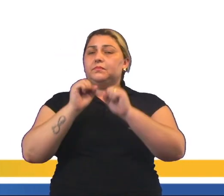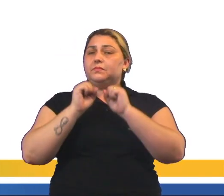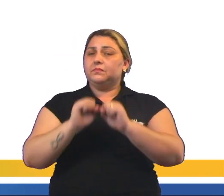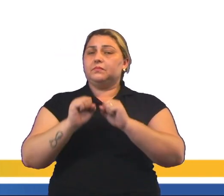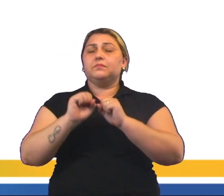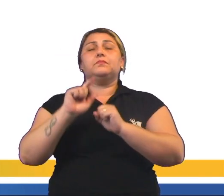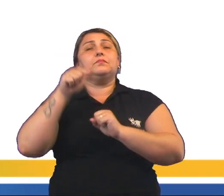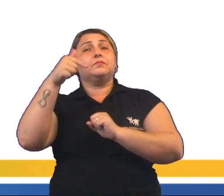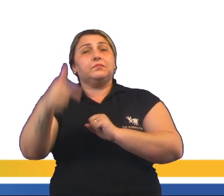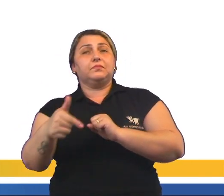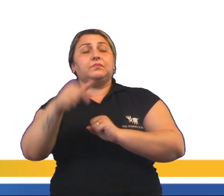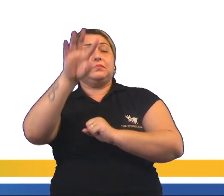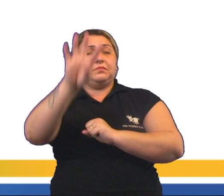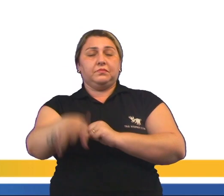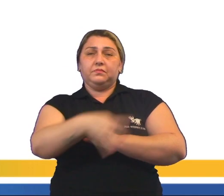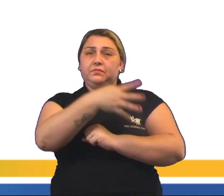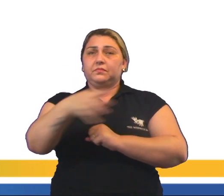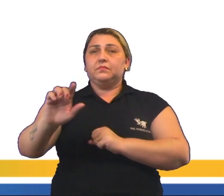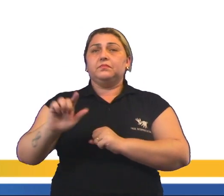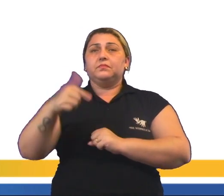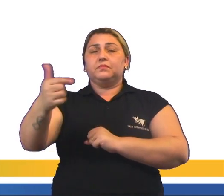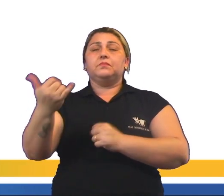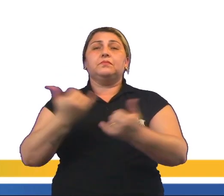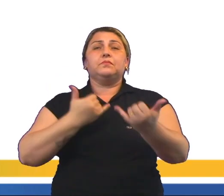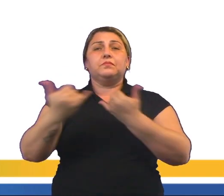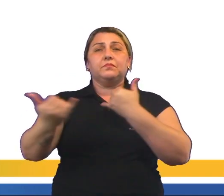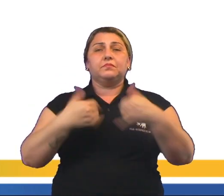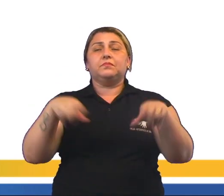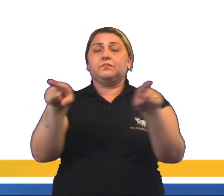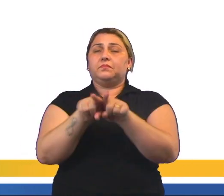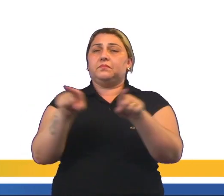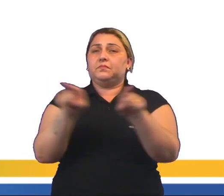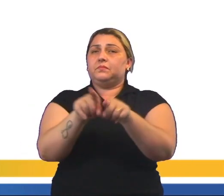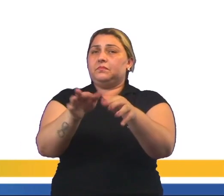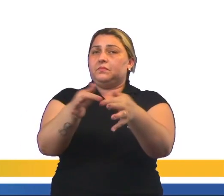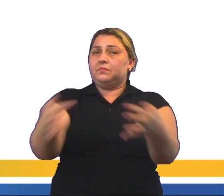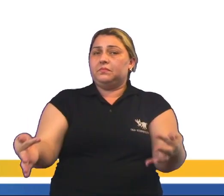ser outras tabelas e outros dados, normalmente comum.